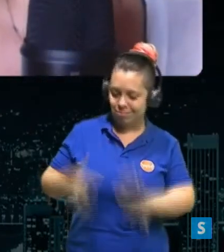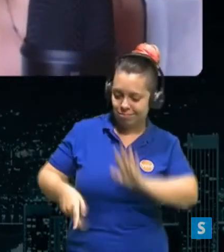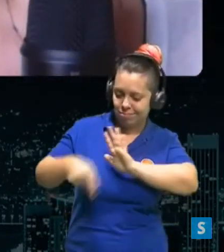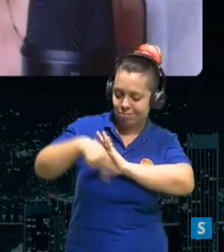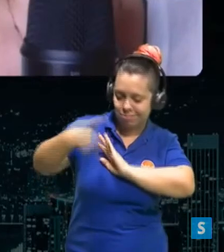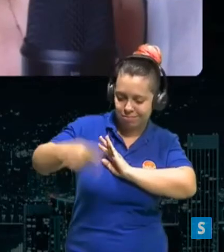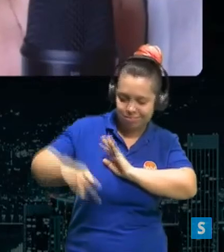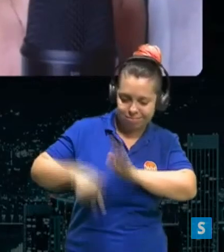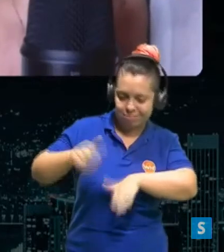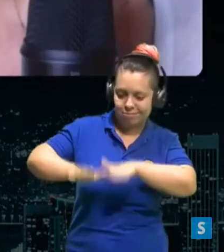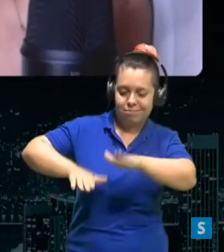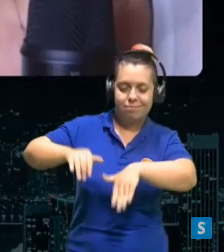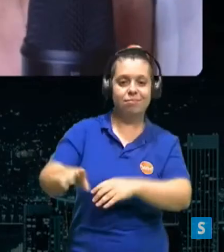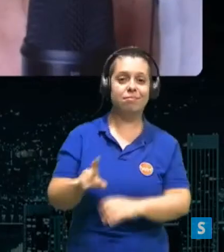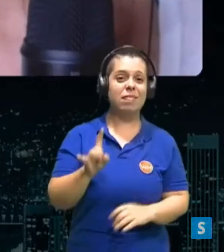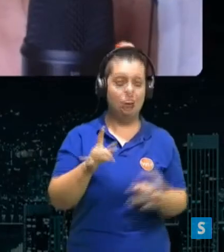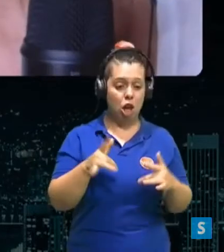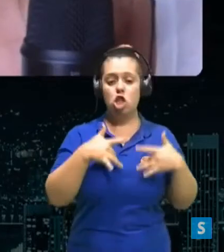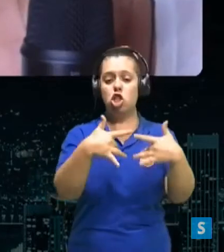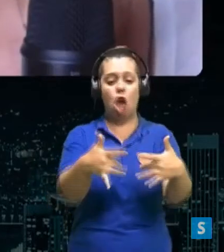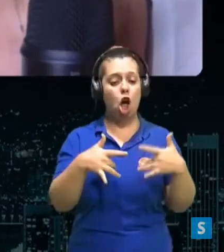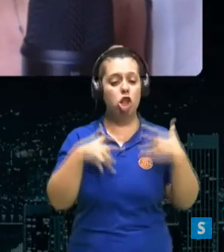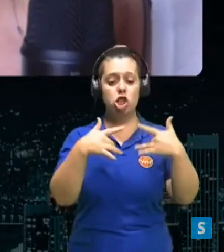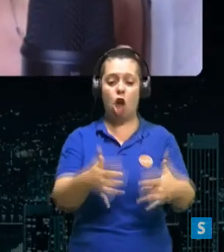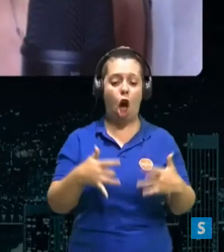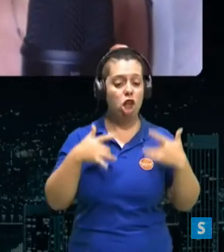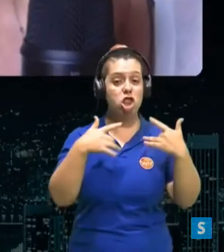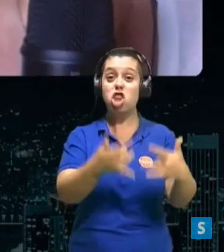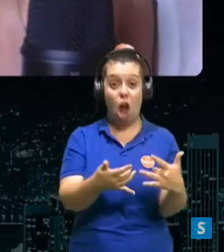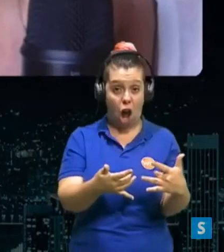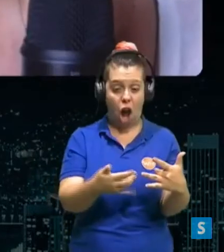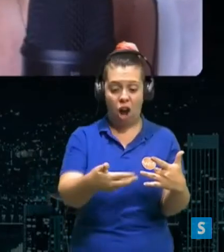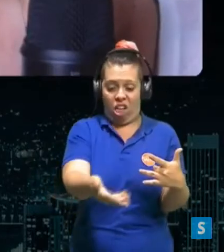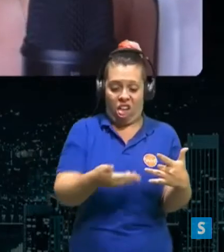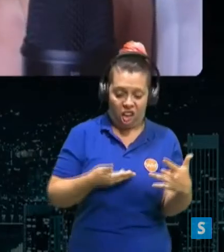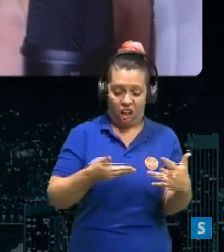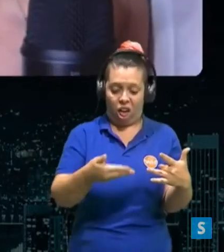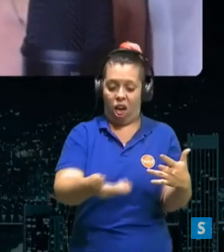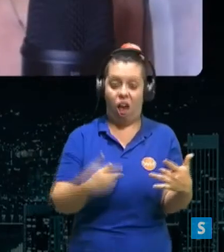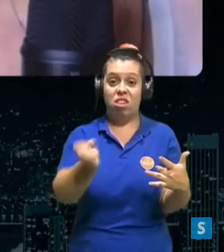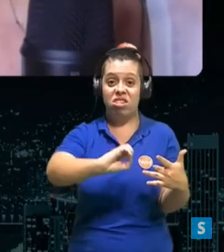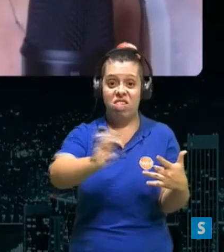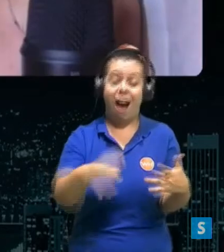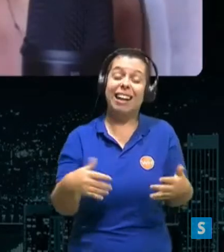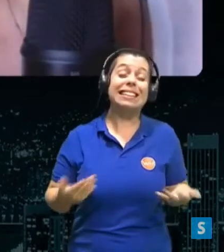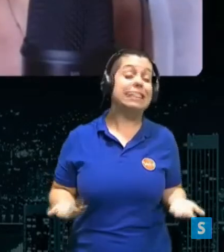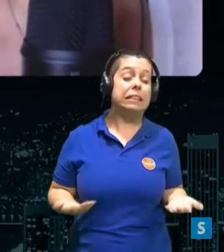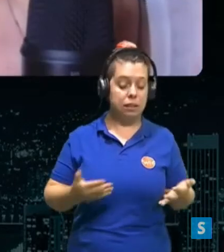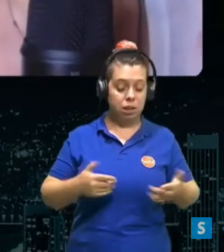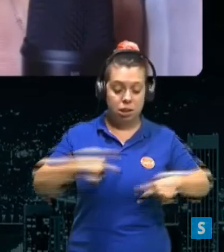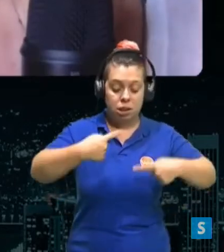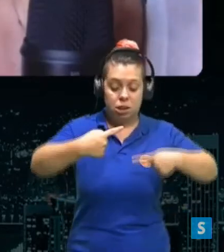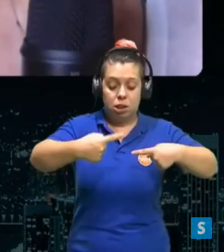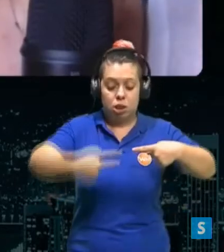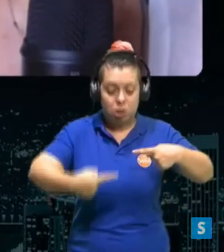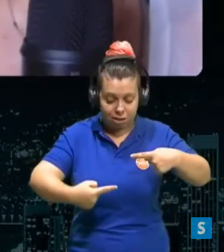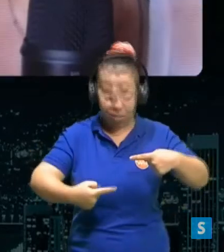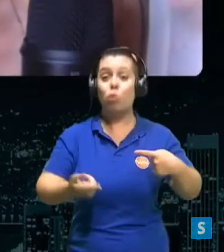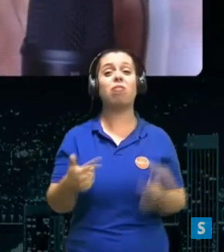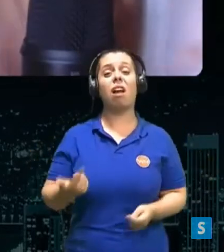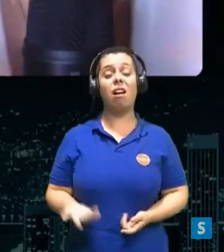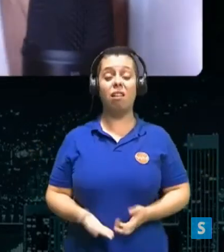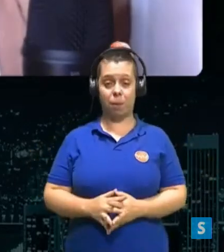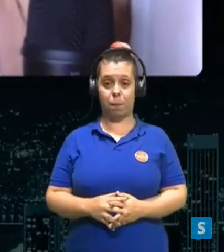só doa no término que não acaba bom então esses fundadores que vocês